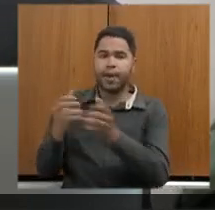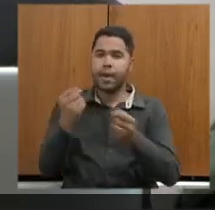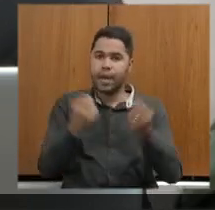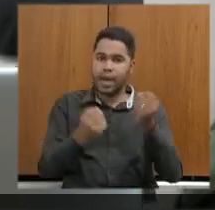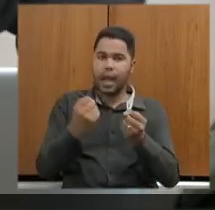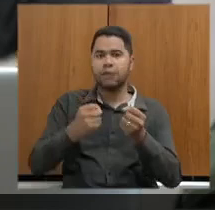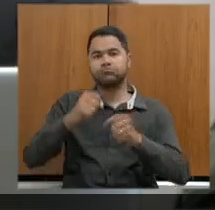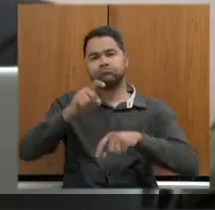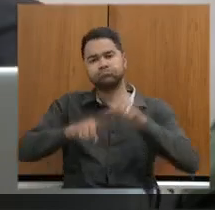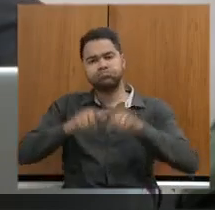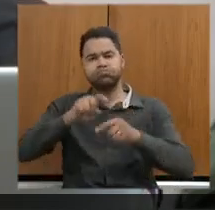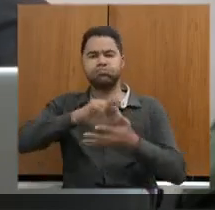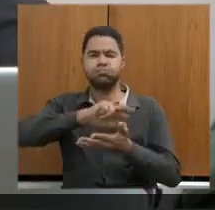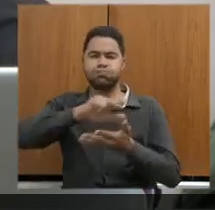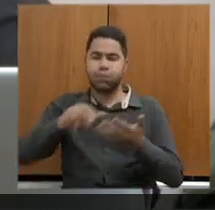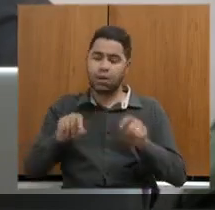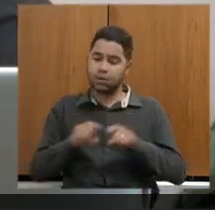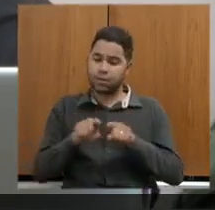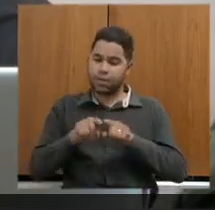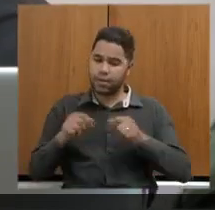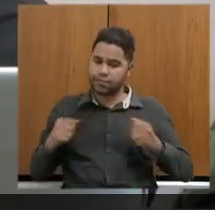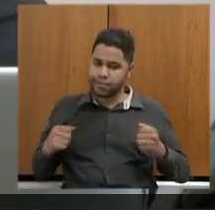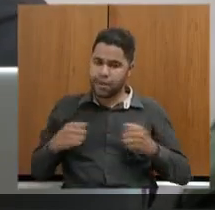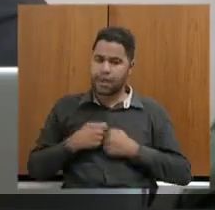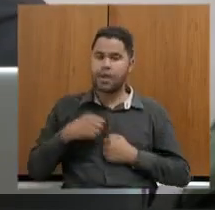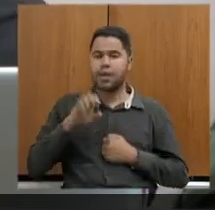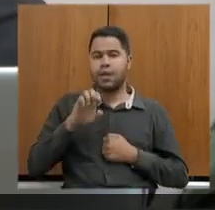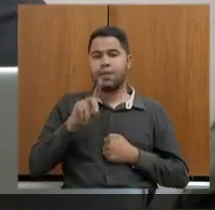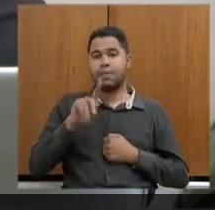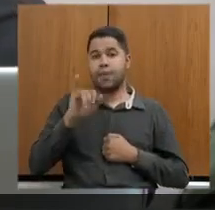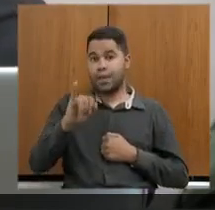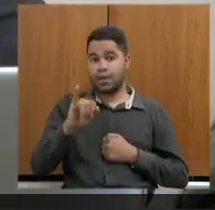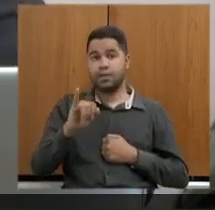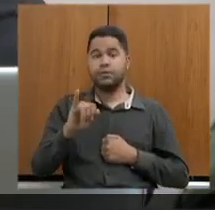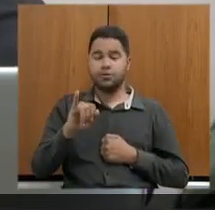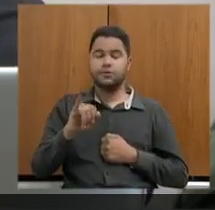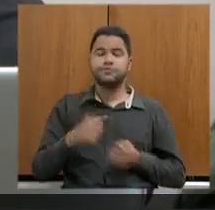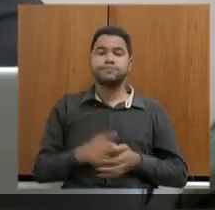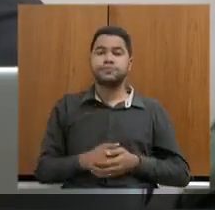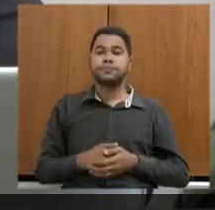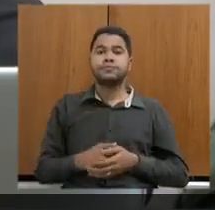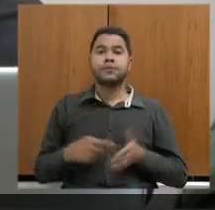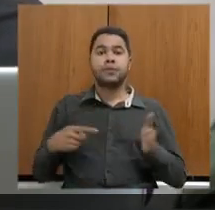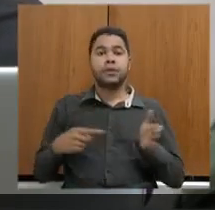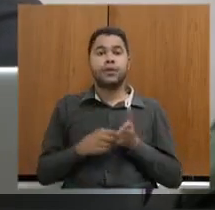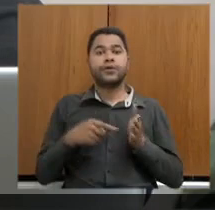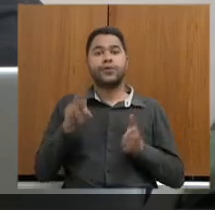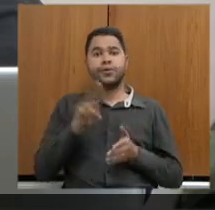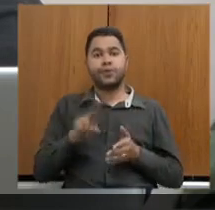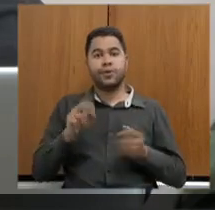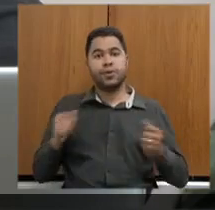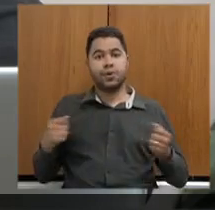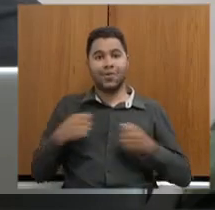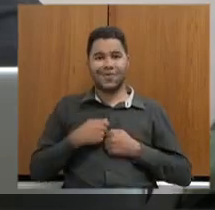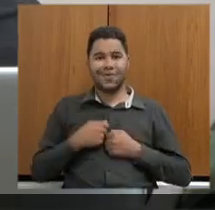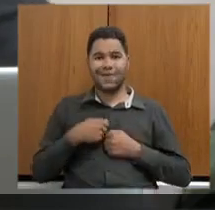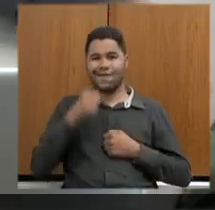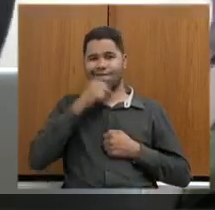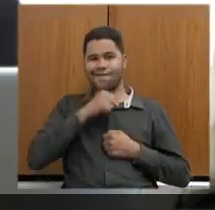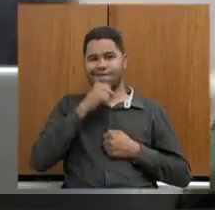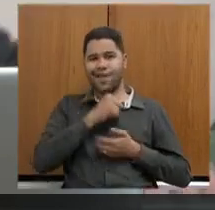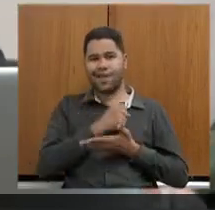armamentos equipamentos de proteção individual ressaltando que essa função tem recebido denúncias sobre a utilização de coletes balísticos